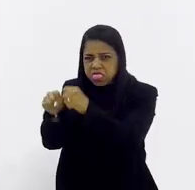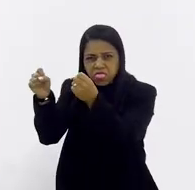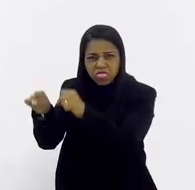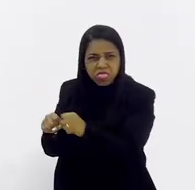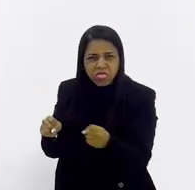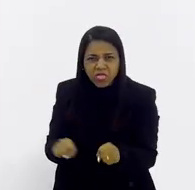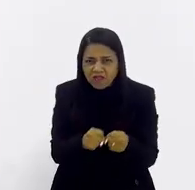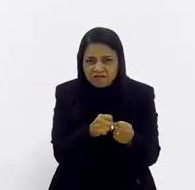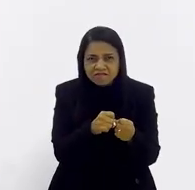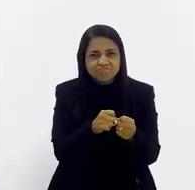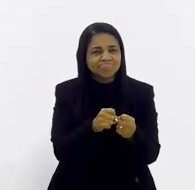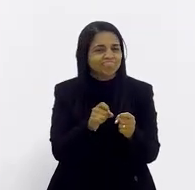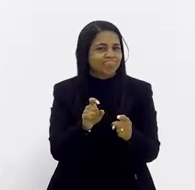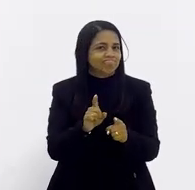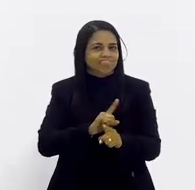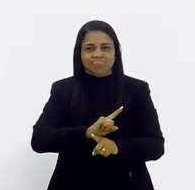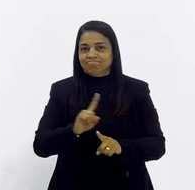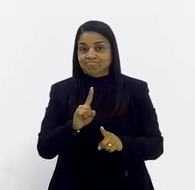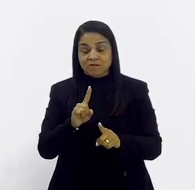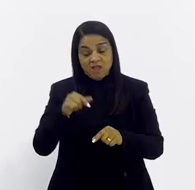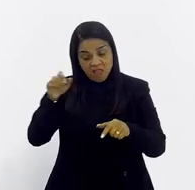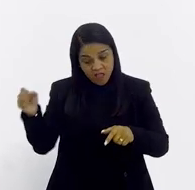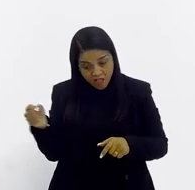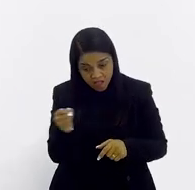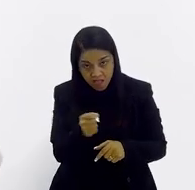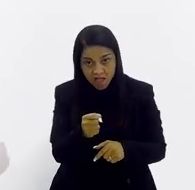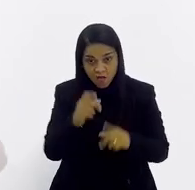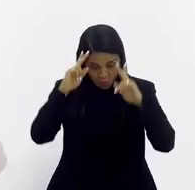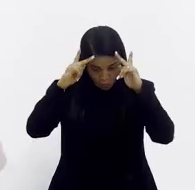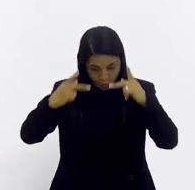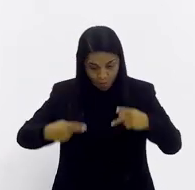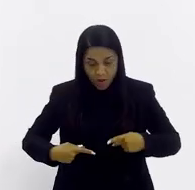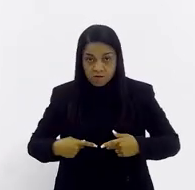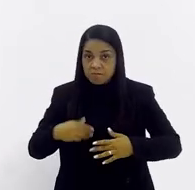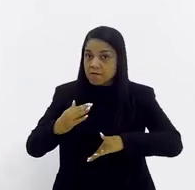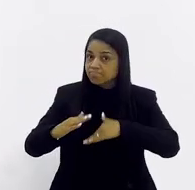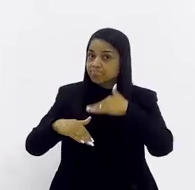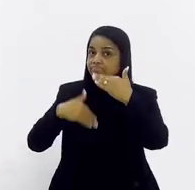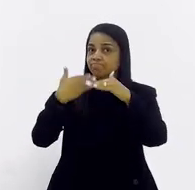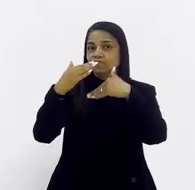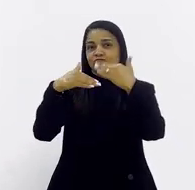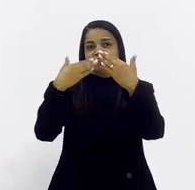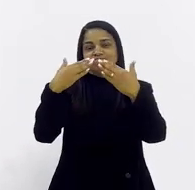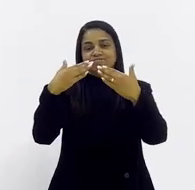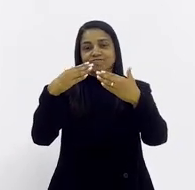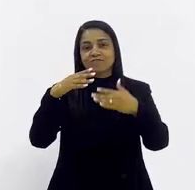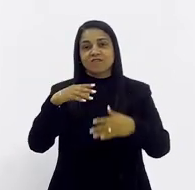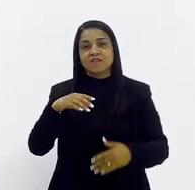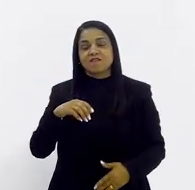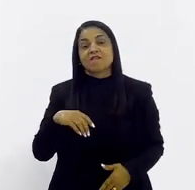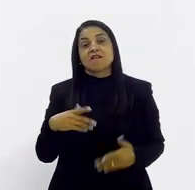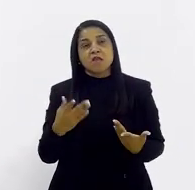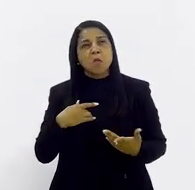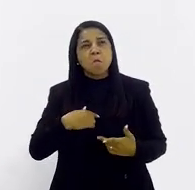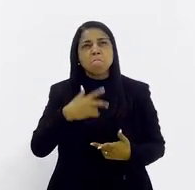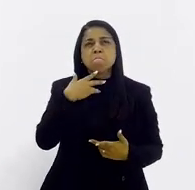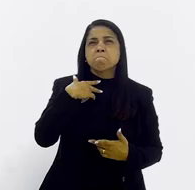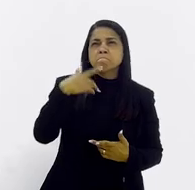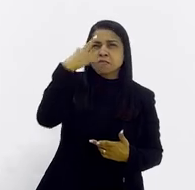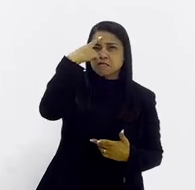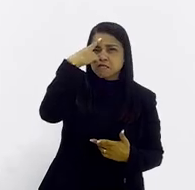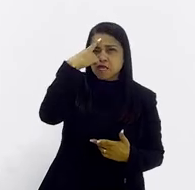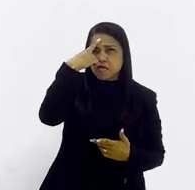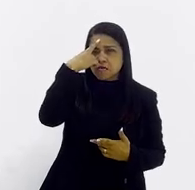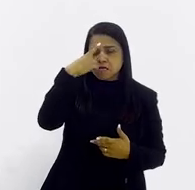ele colocou a gente aqui para evoluir mas parece e você sabe que eu achei que depois